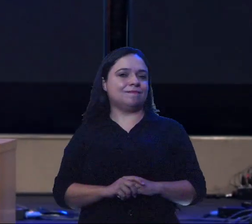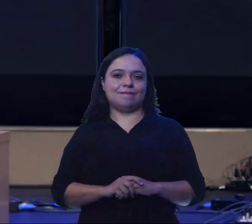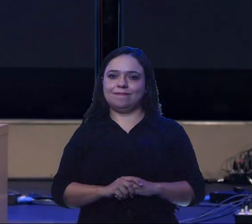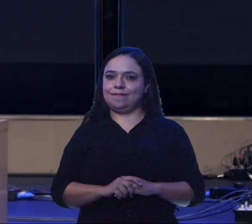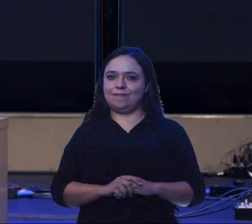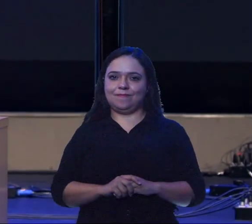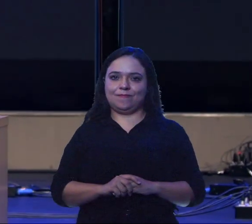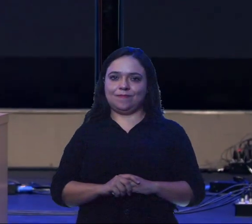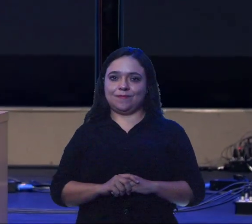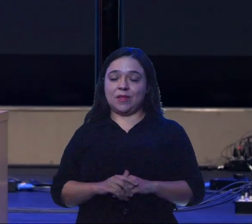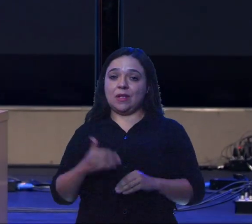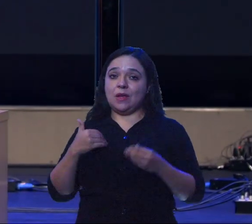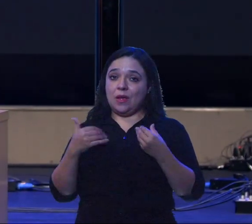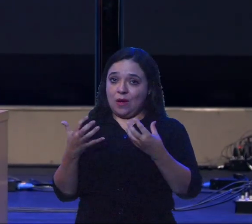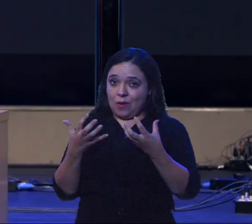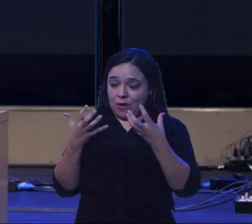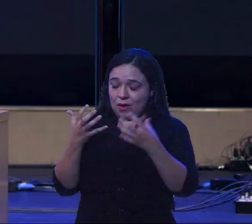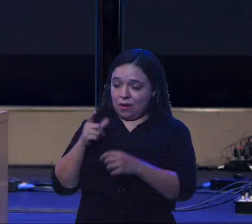tempo.